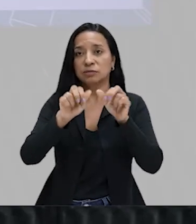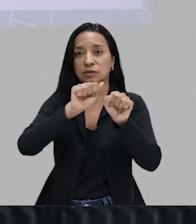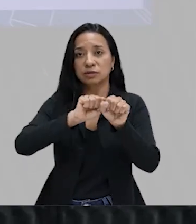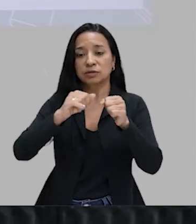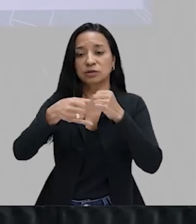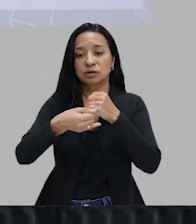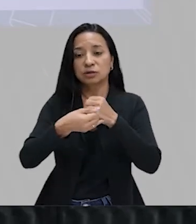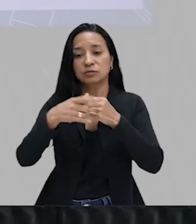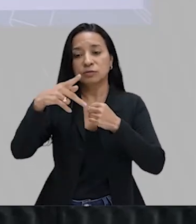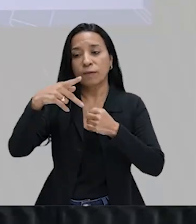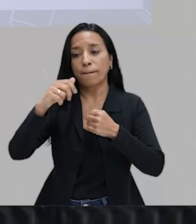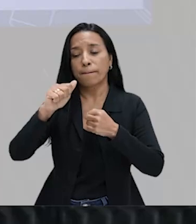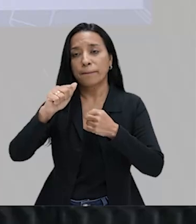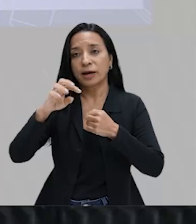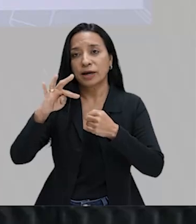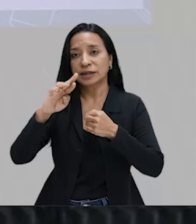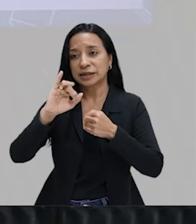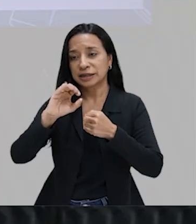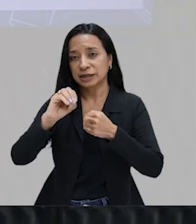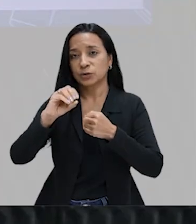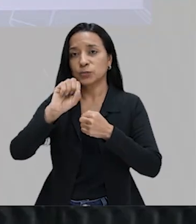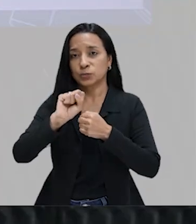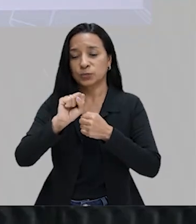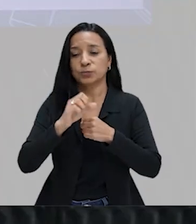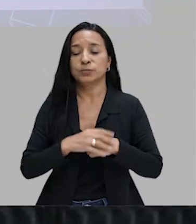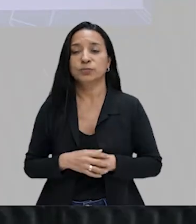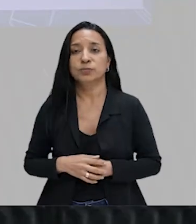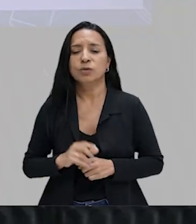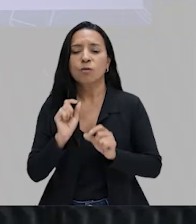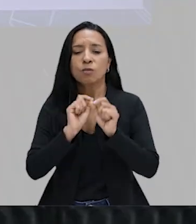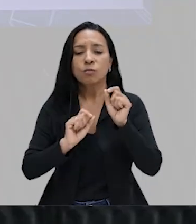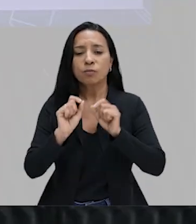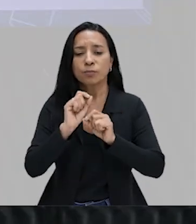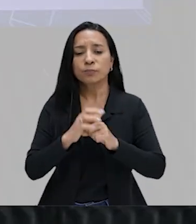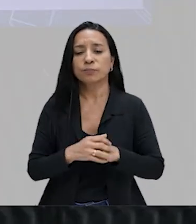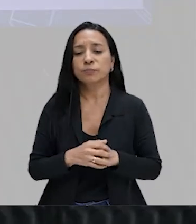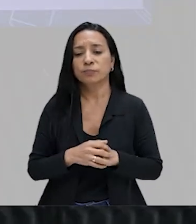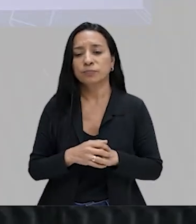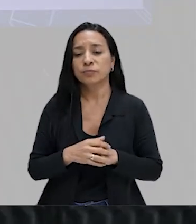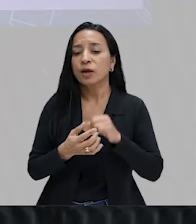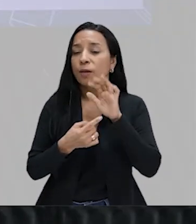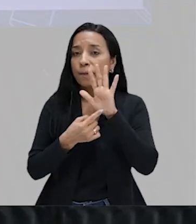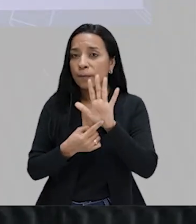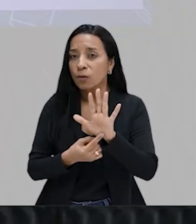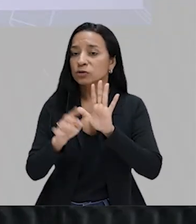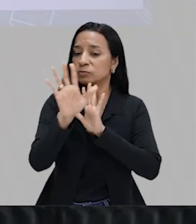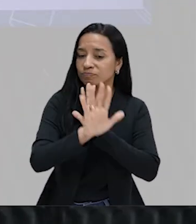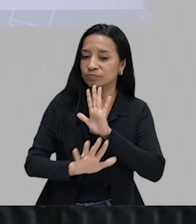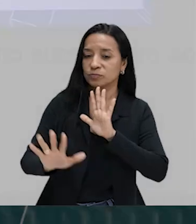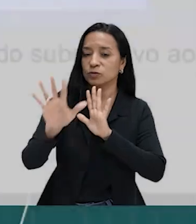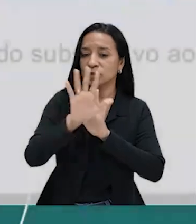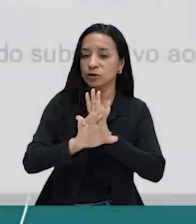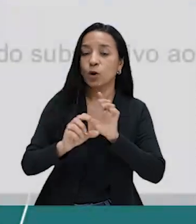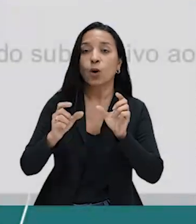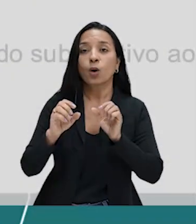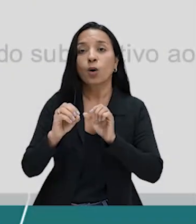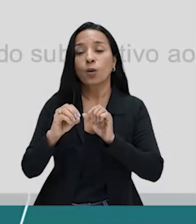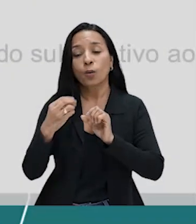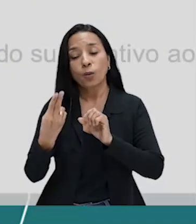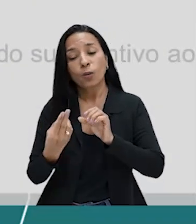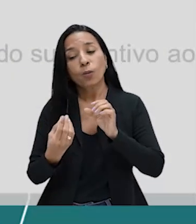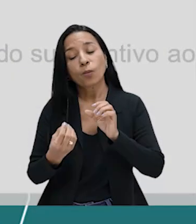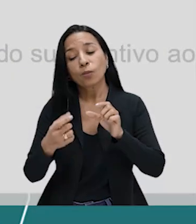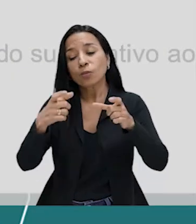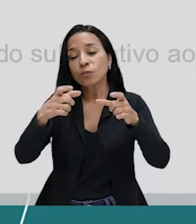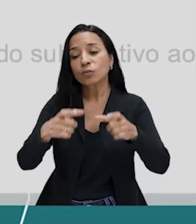adjetivos pátrios, né? Os adjetivos pátrios. Esses adjetivos indicam nacionalidade ou lugar de